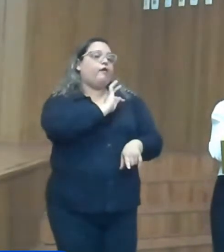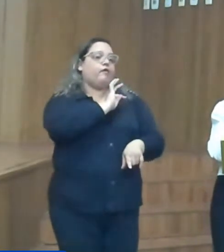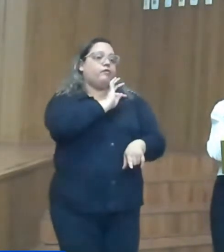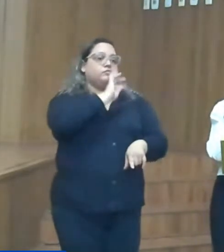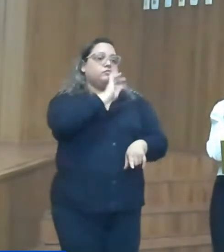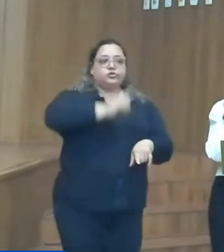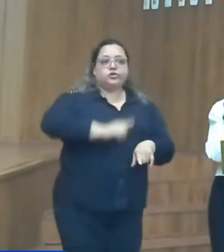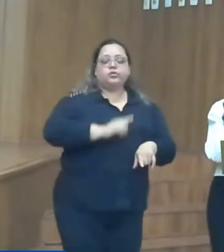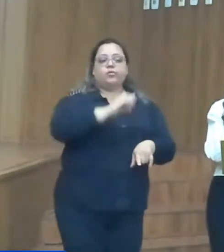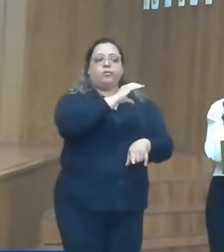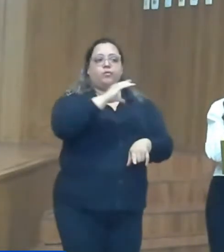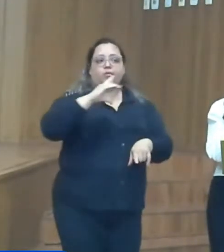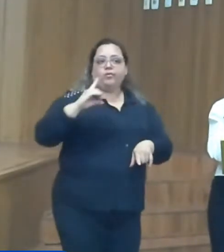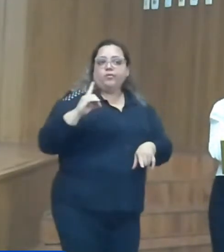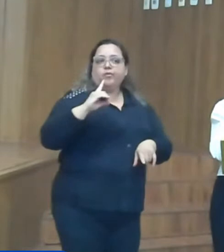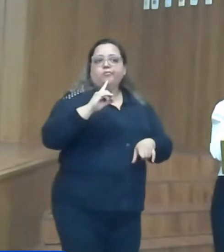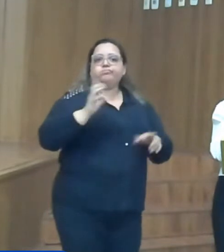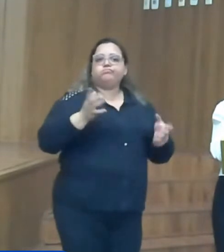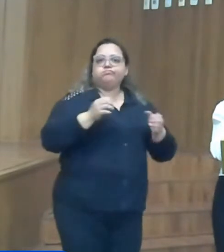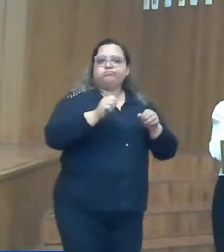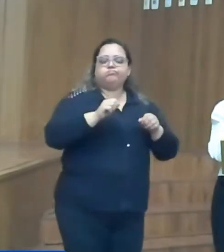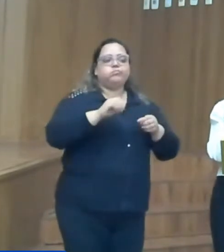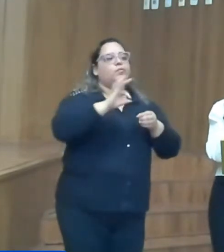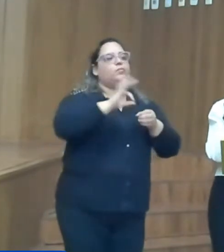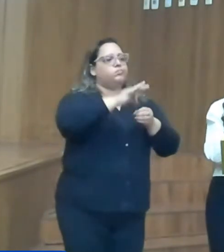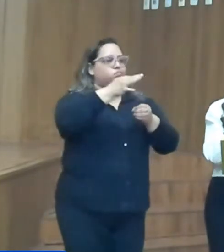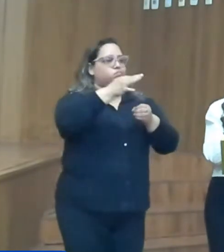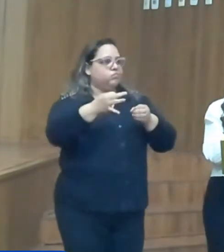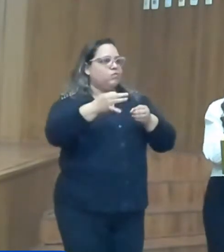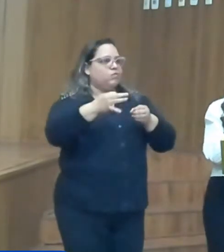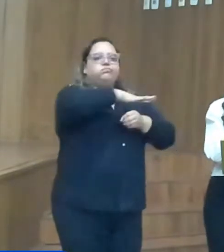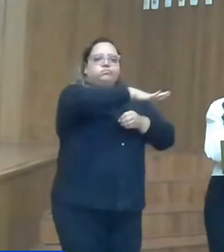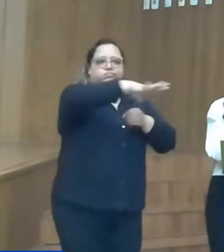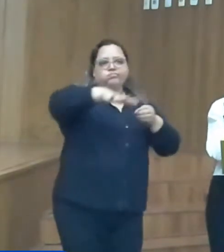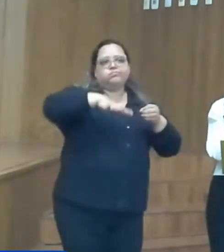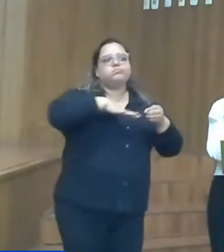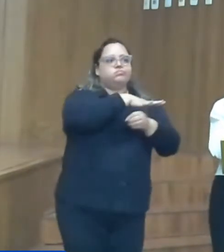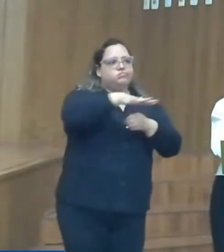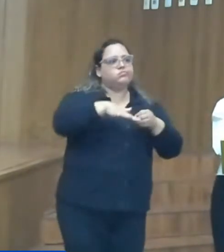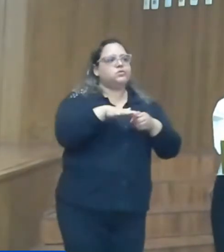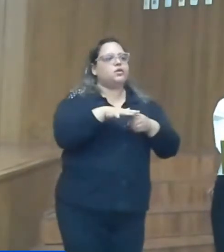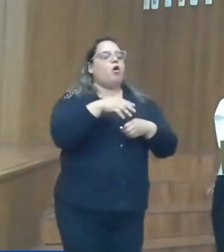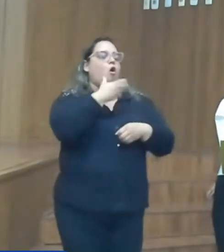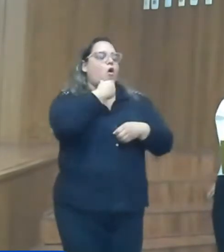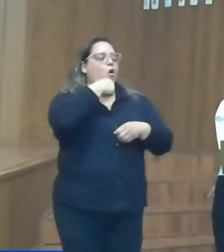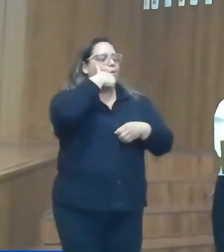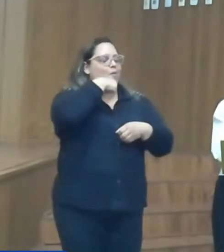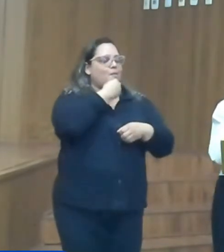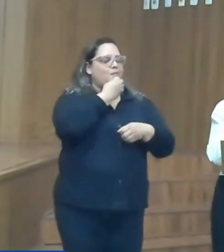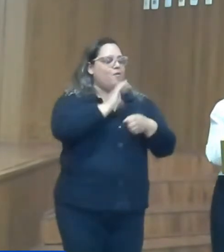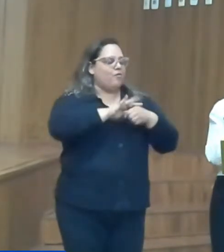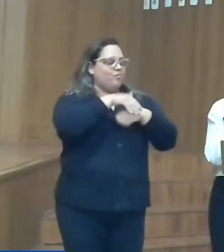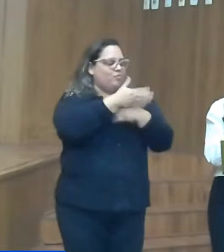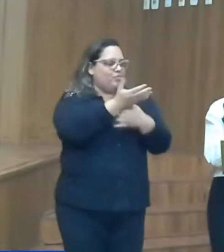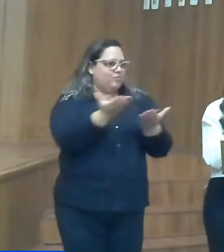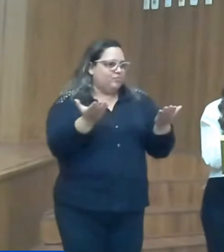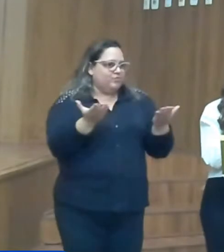diretores, coordenadores, comunidade externa do IFPB, senhores e senhoras, boa noite. Boa noite.